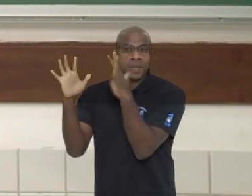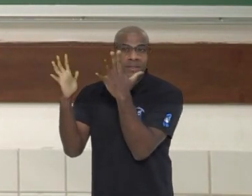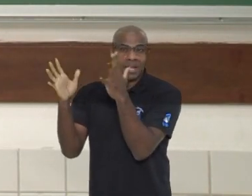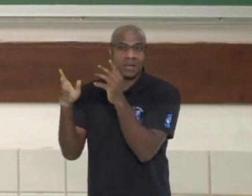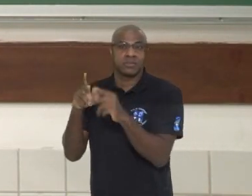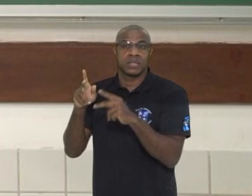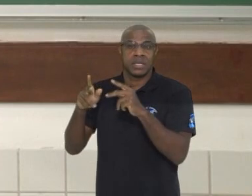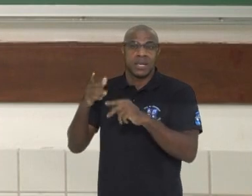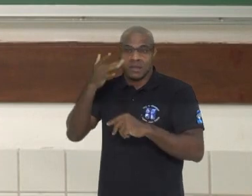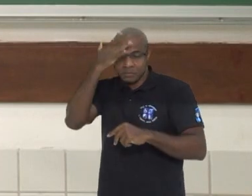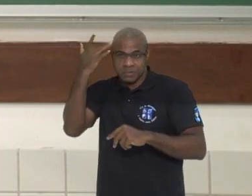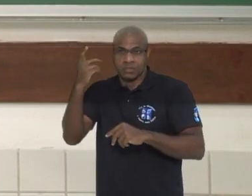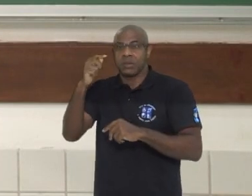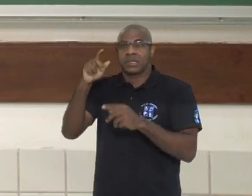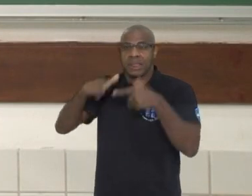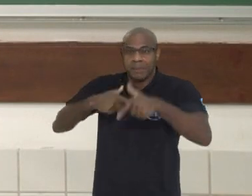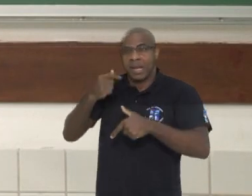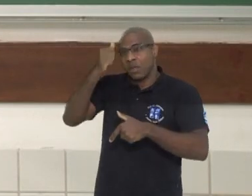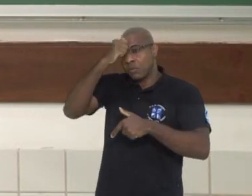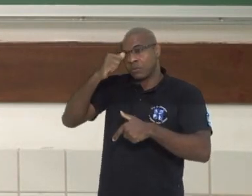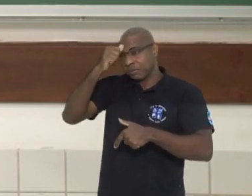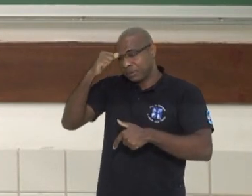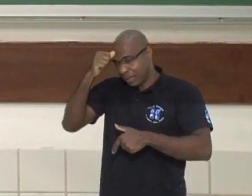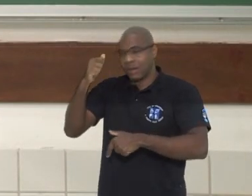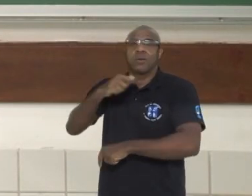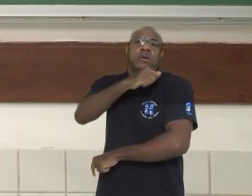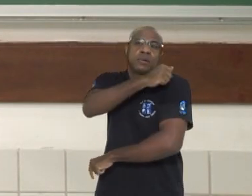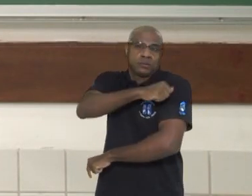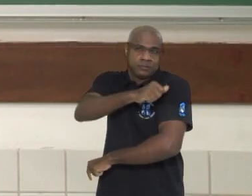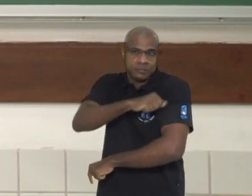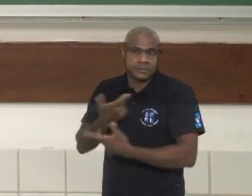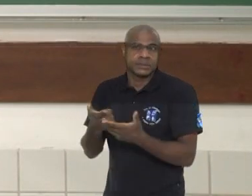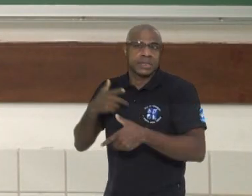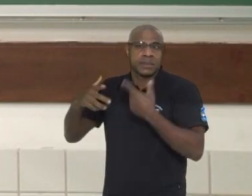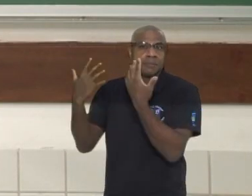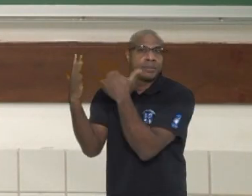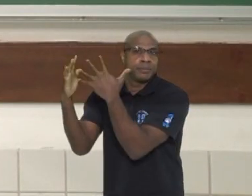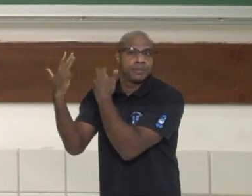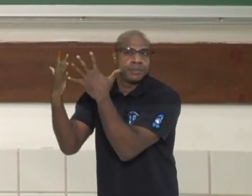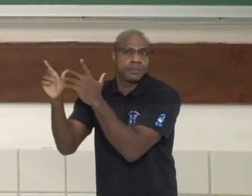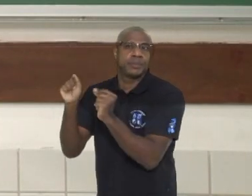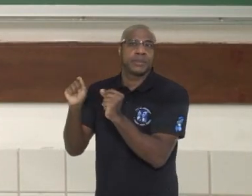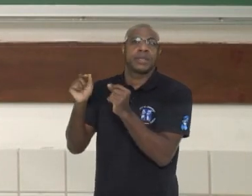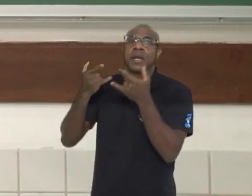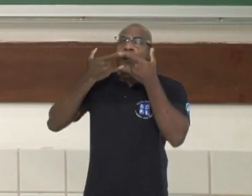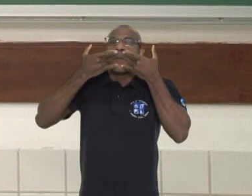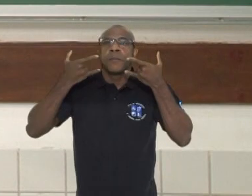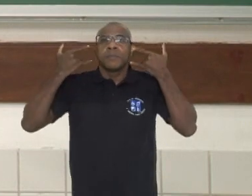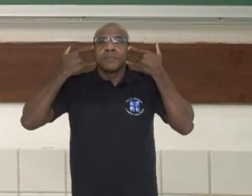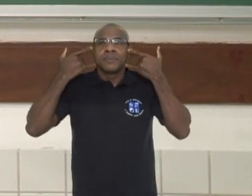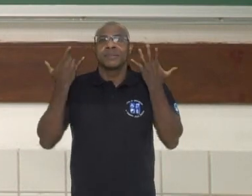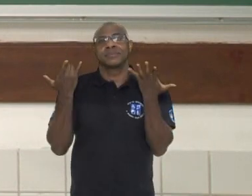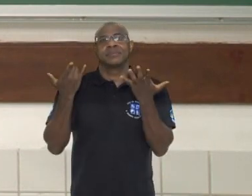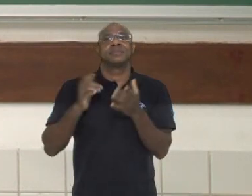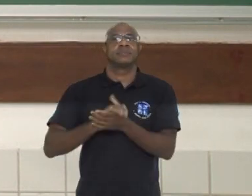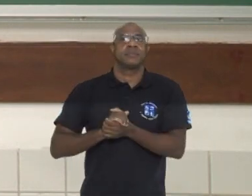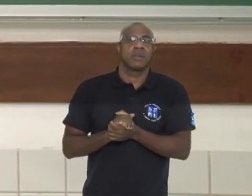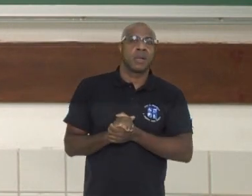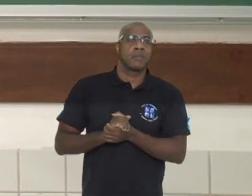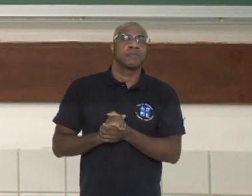se dá por essa questão da liberdade, essa questão da entrega, de alguém que se entrega por um povo, hein? E na próxima aula, Conjuração